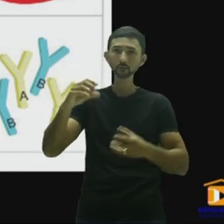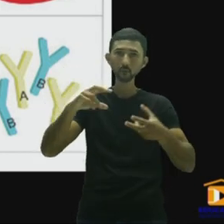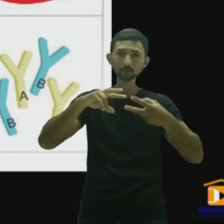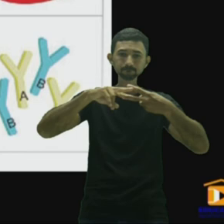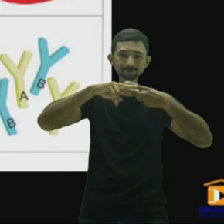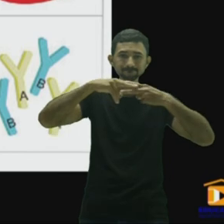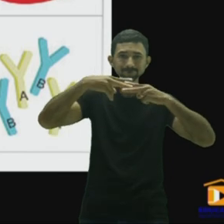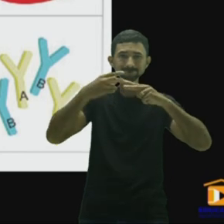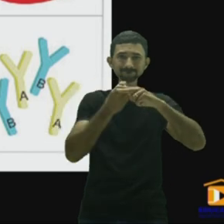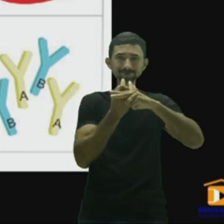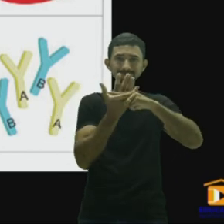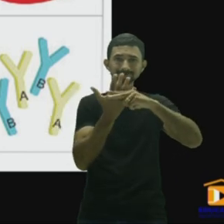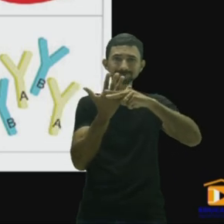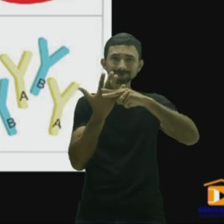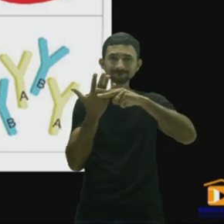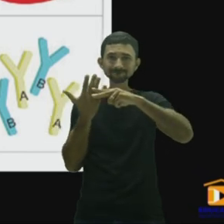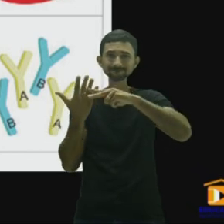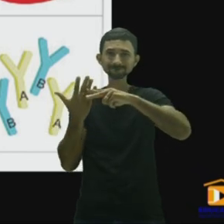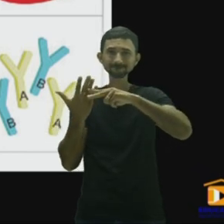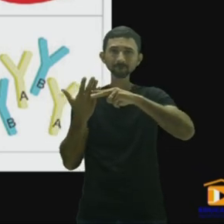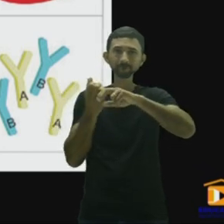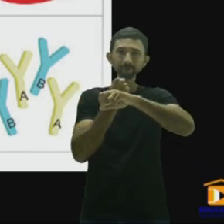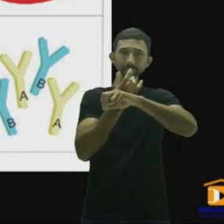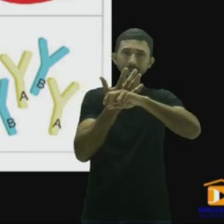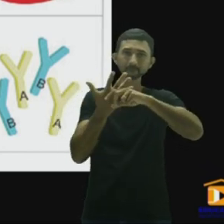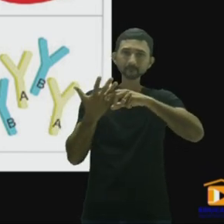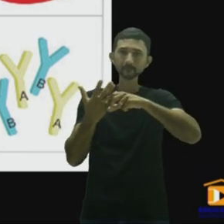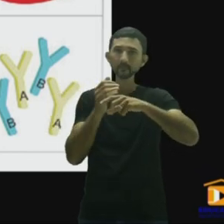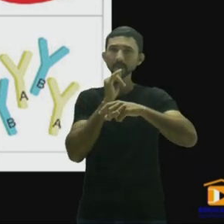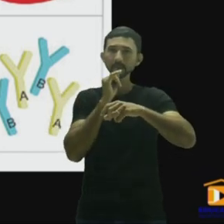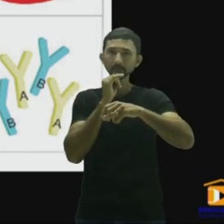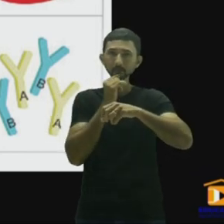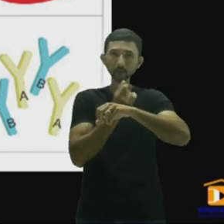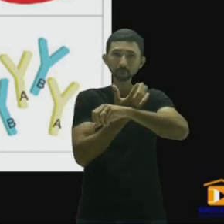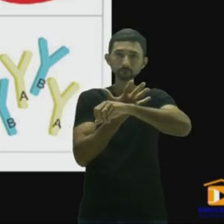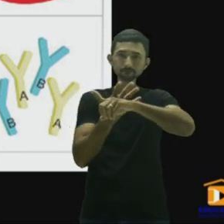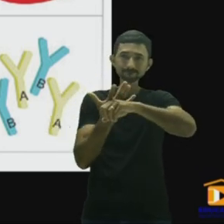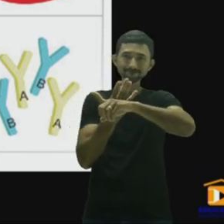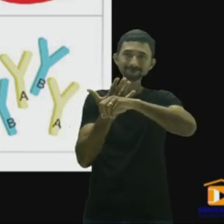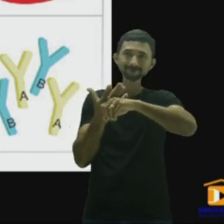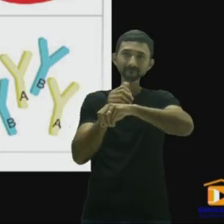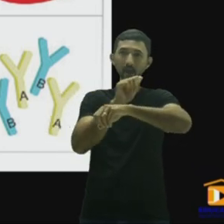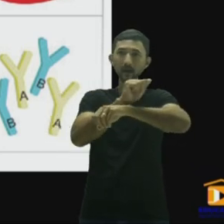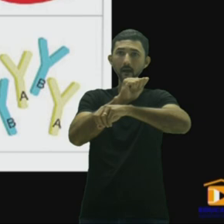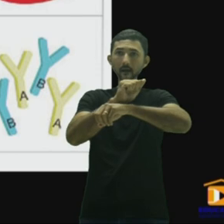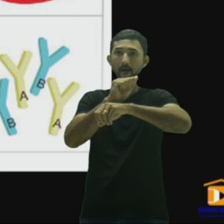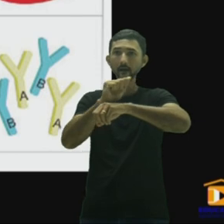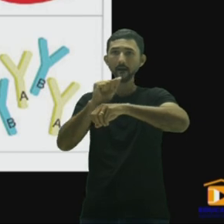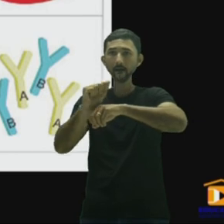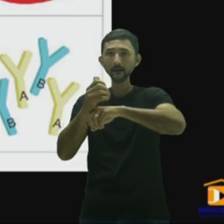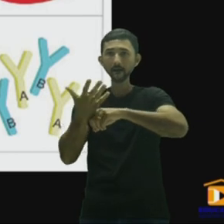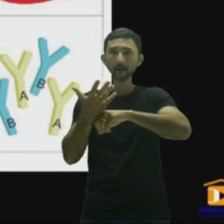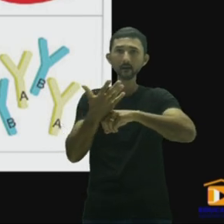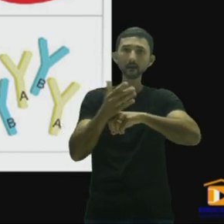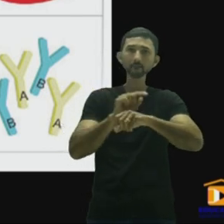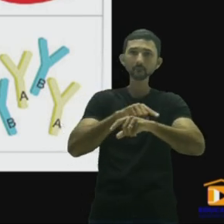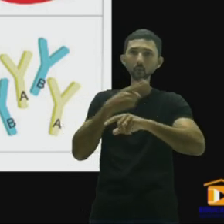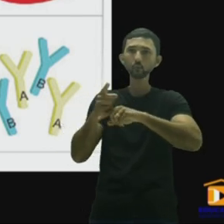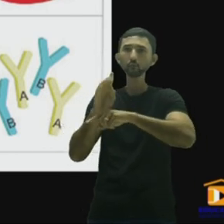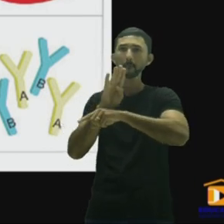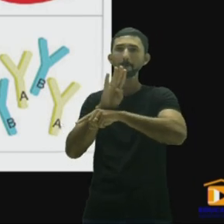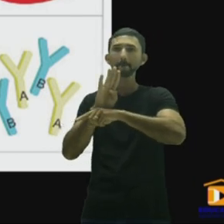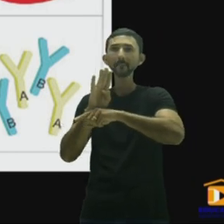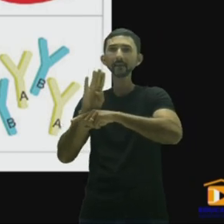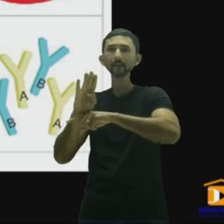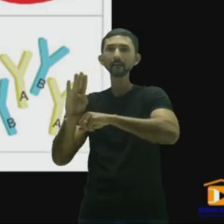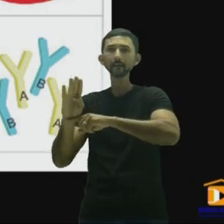pode perceber aqui na hemácia, ó. Tá? Quem é sangue A tem proteínas A na hemácia. Quem é sangue B tem proteínas diferentes,